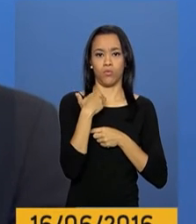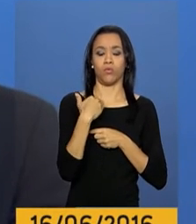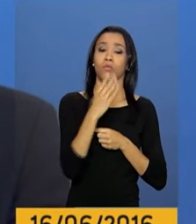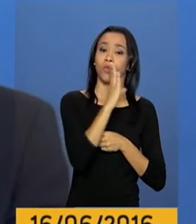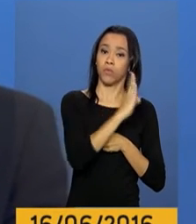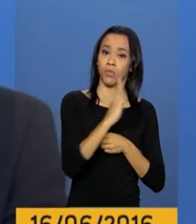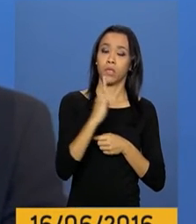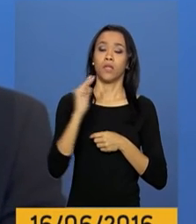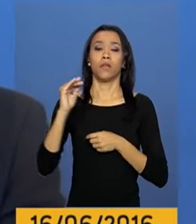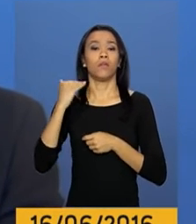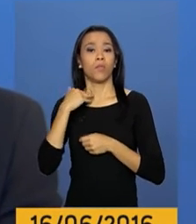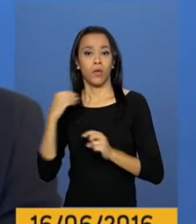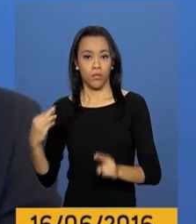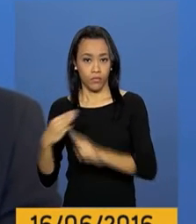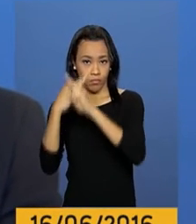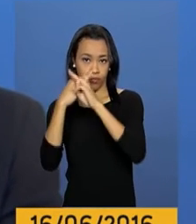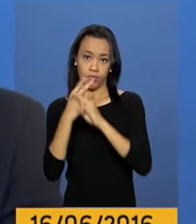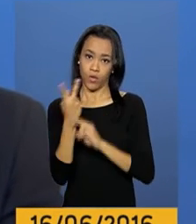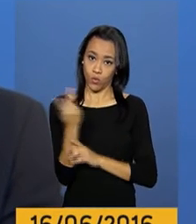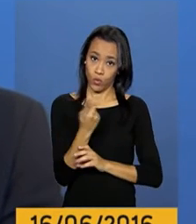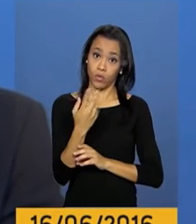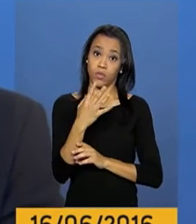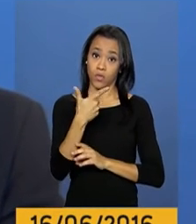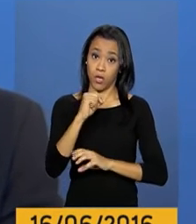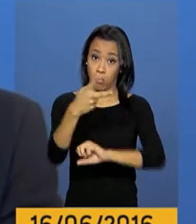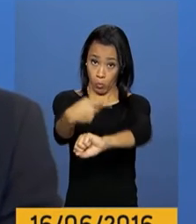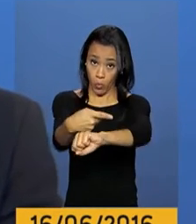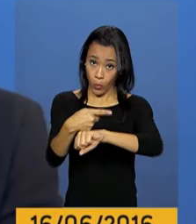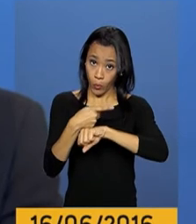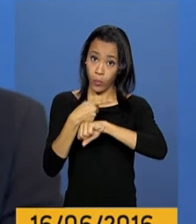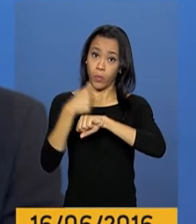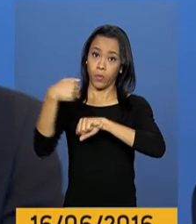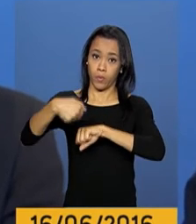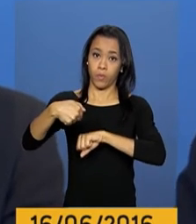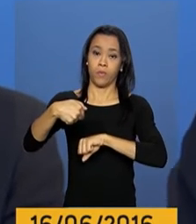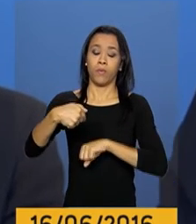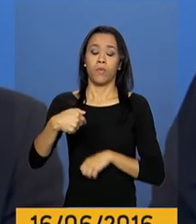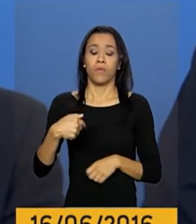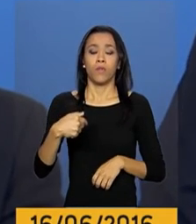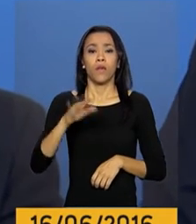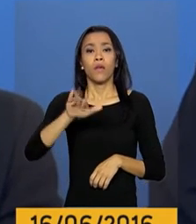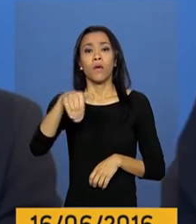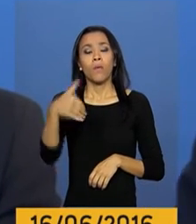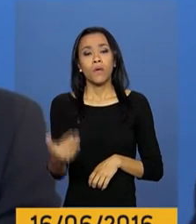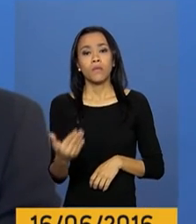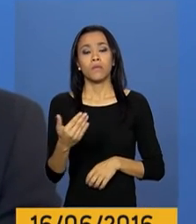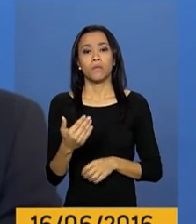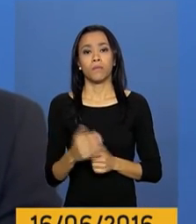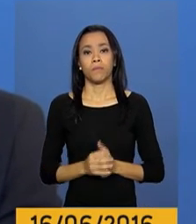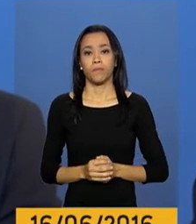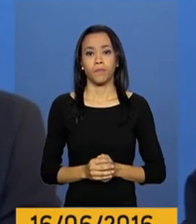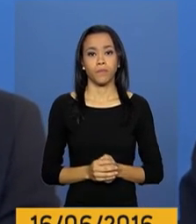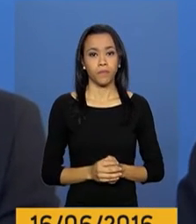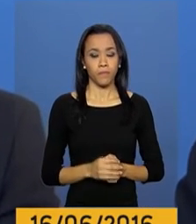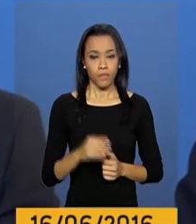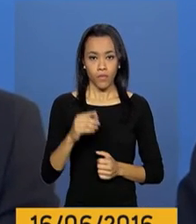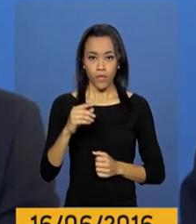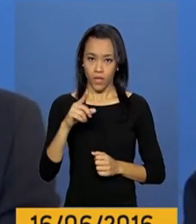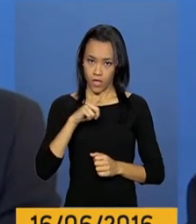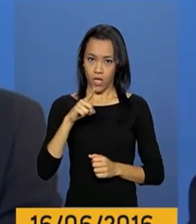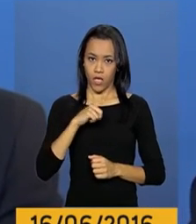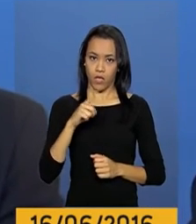financeiros governamentais. É evidente que sempre, quando se leva em consideração um